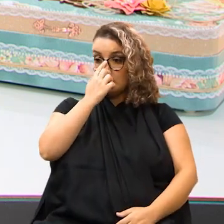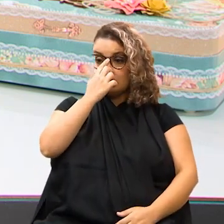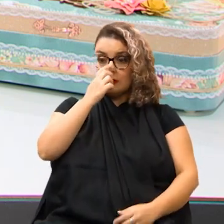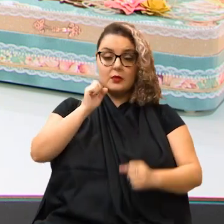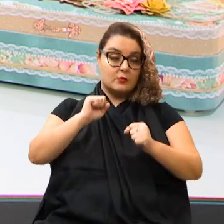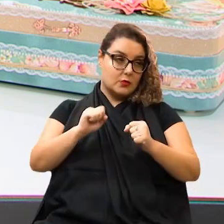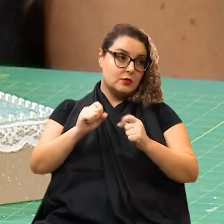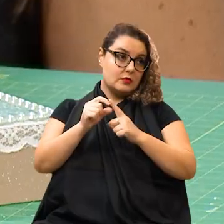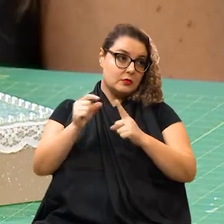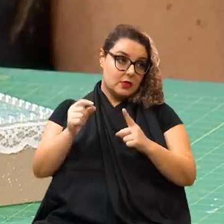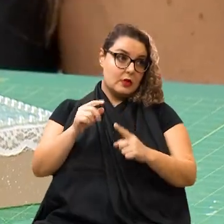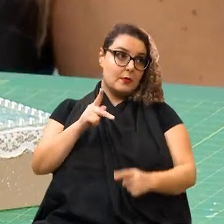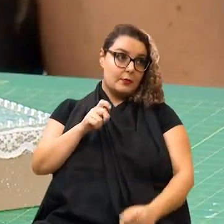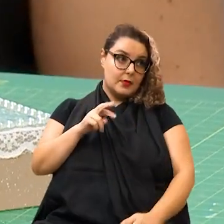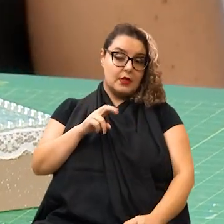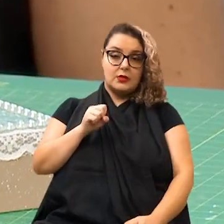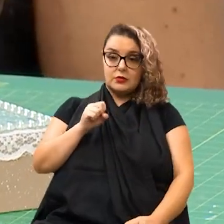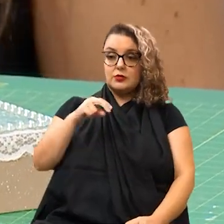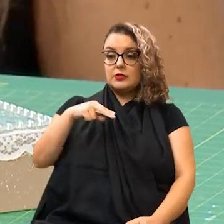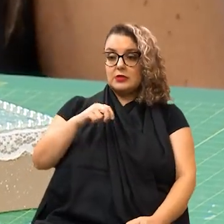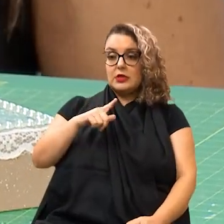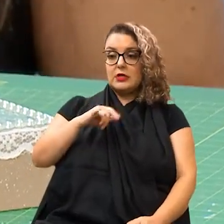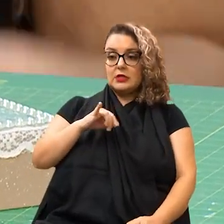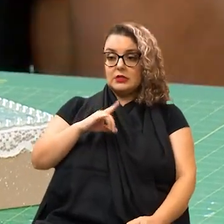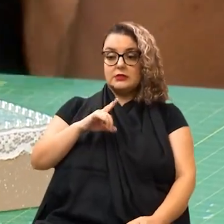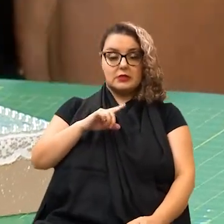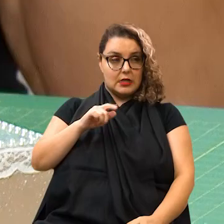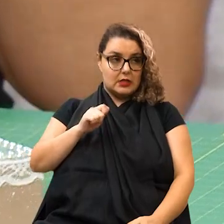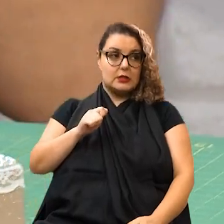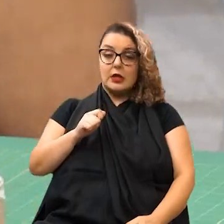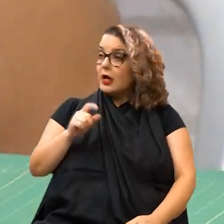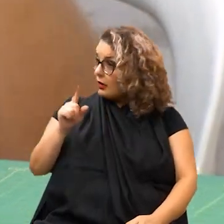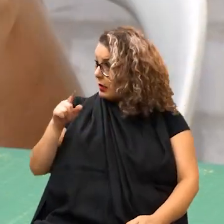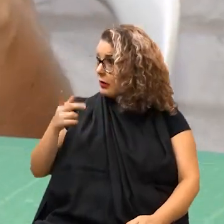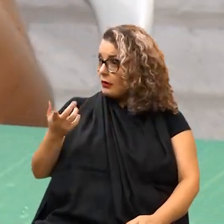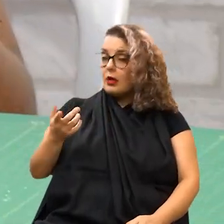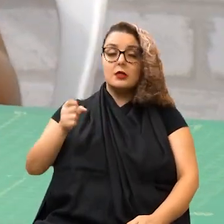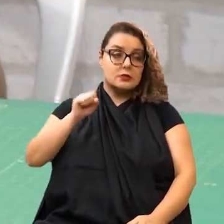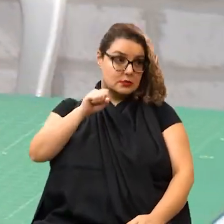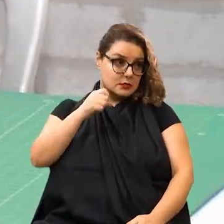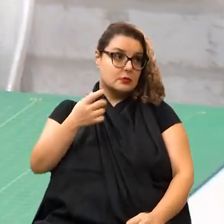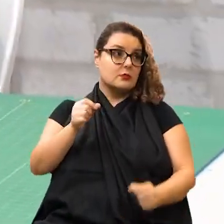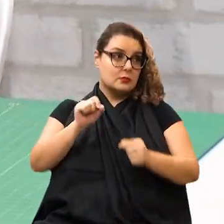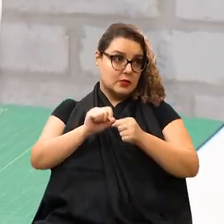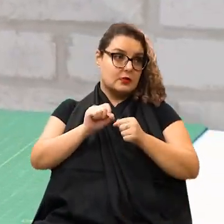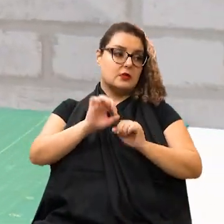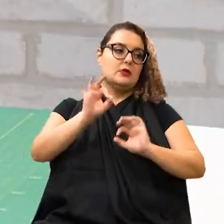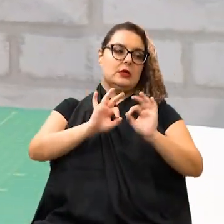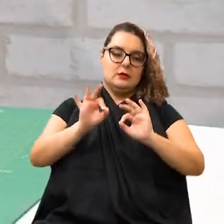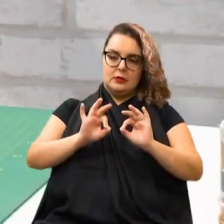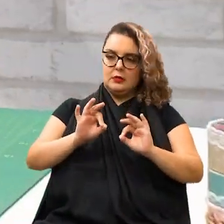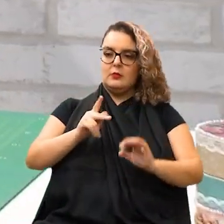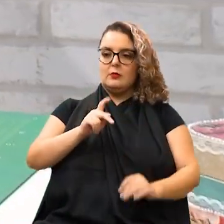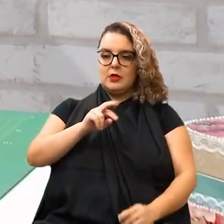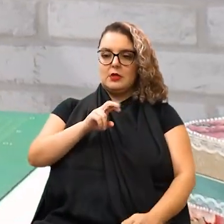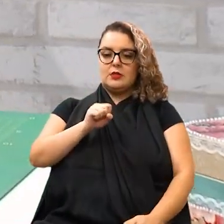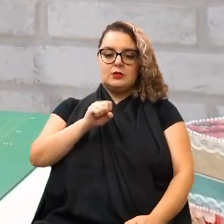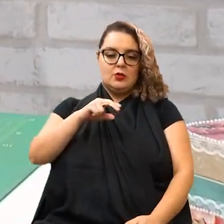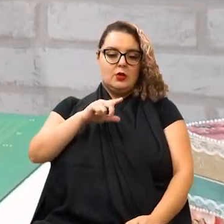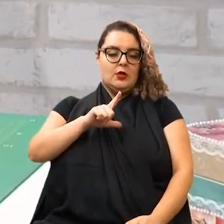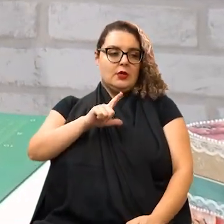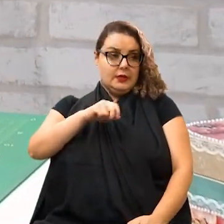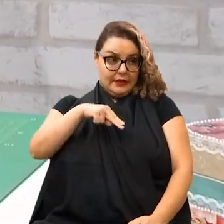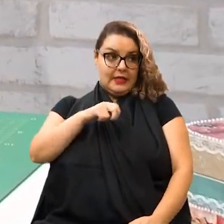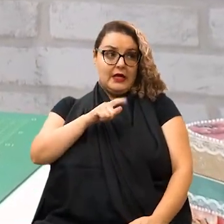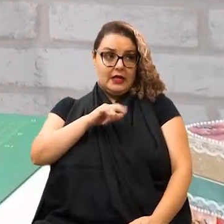fazer frase personalizada. Por o nome de alguém, tem essa possibilidade de você personalizar a sua frase, assim, para fazer um trabalho bem personalizado,